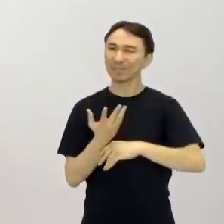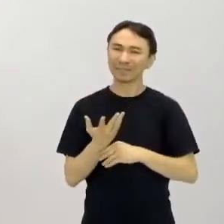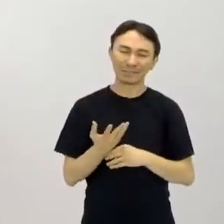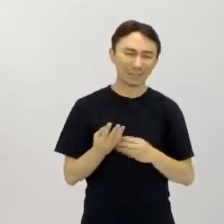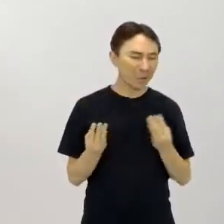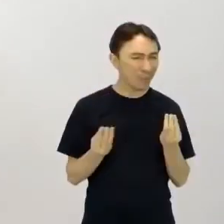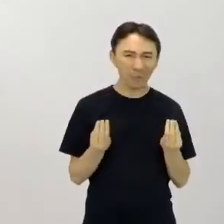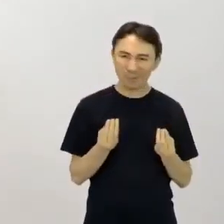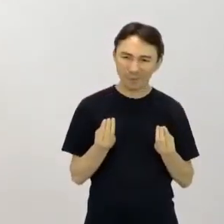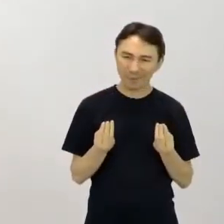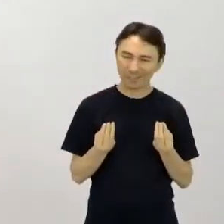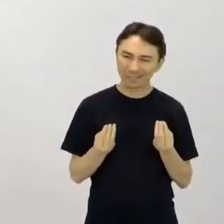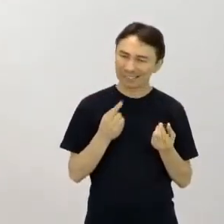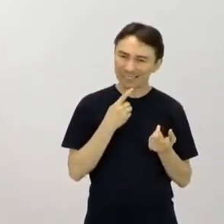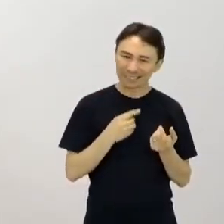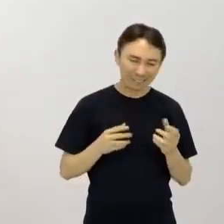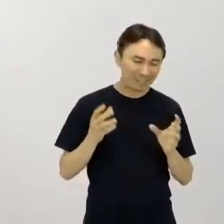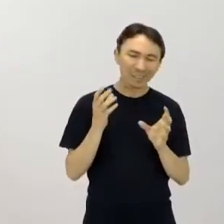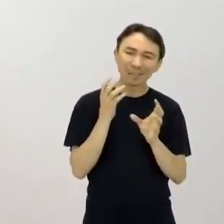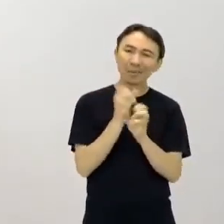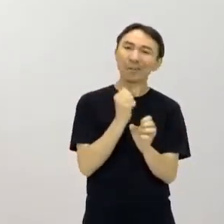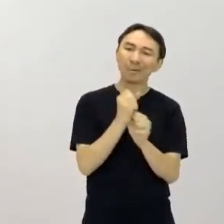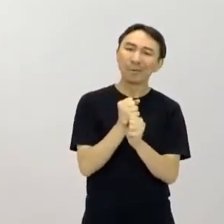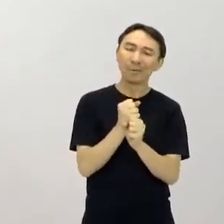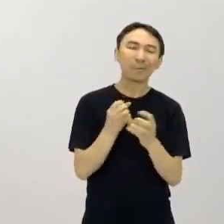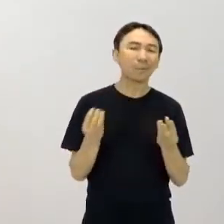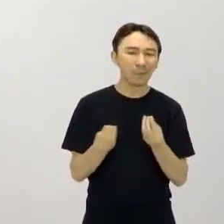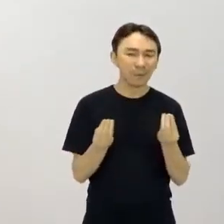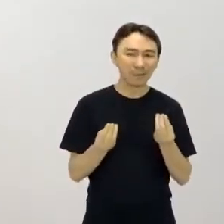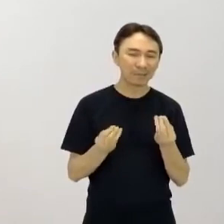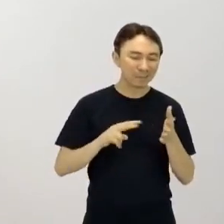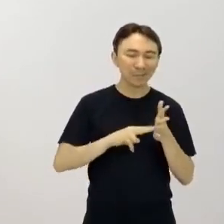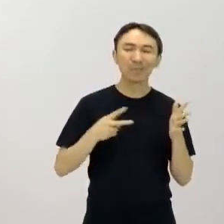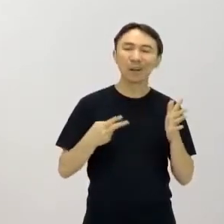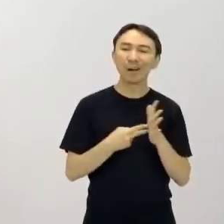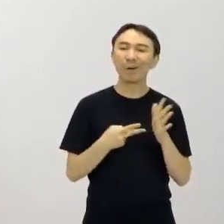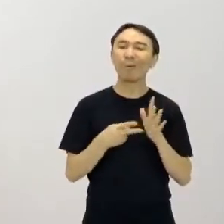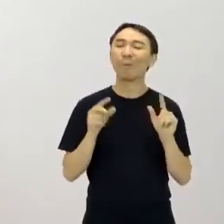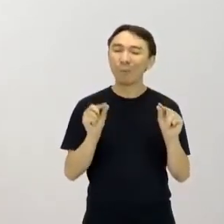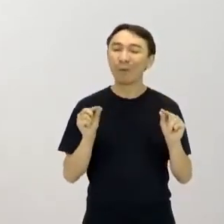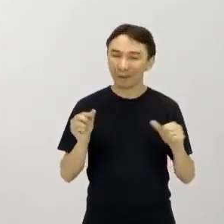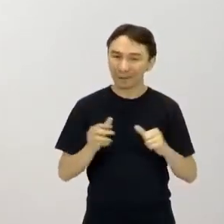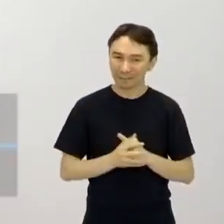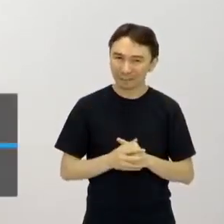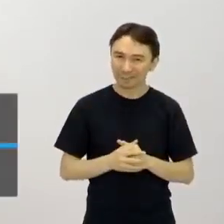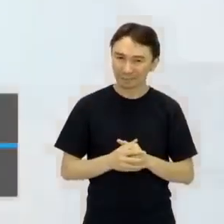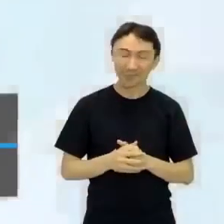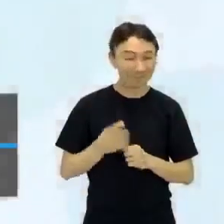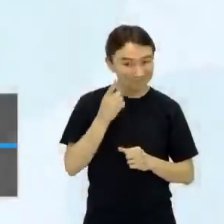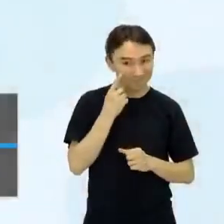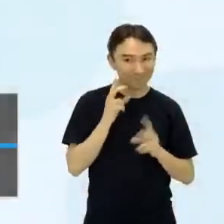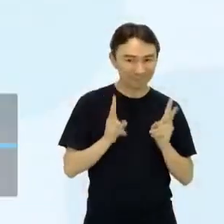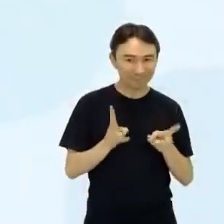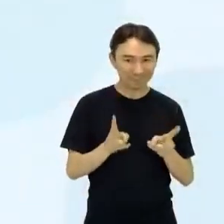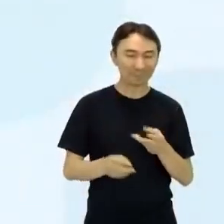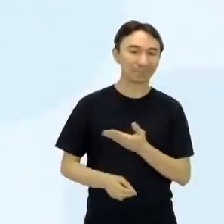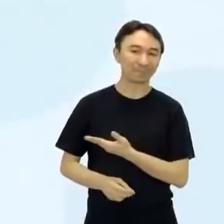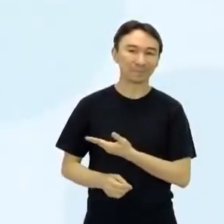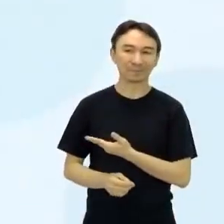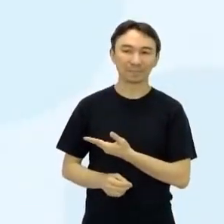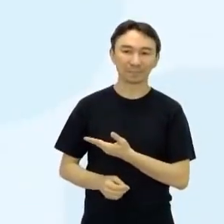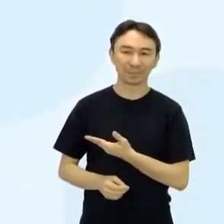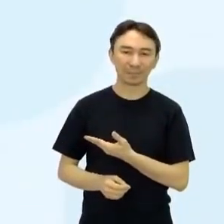esse dizer quer falar pra gente, né? O que significa isso pra gente? Vamos dar uma olhadinha? Continua olhando na tela aí que você vai